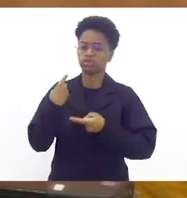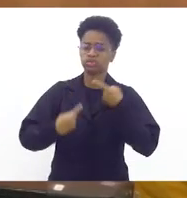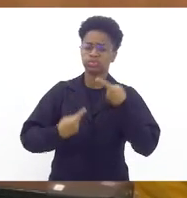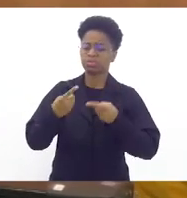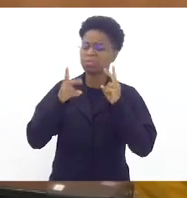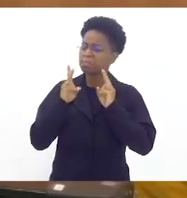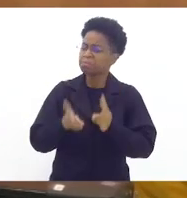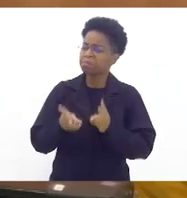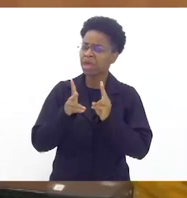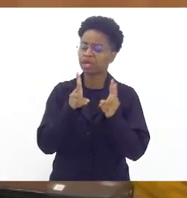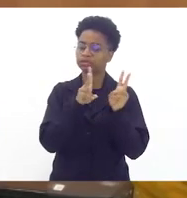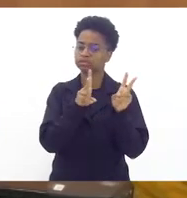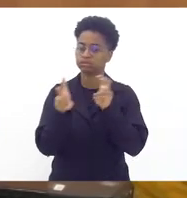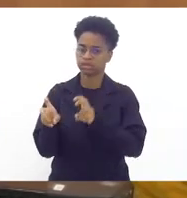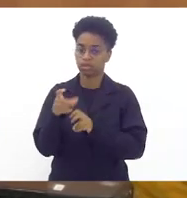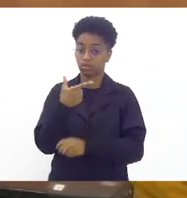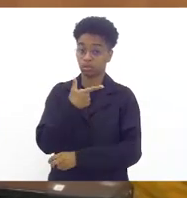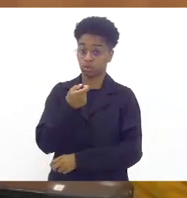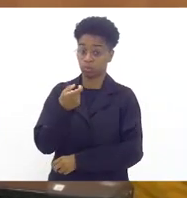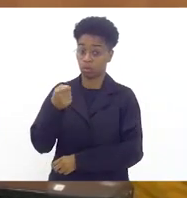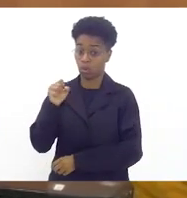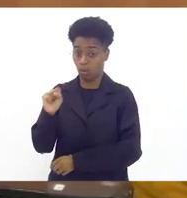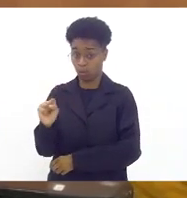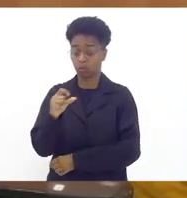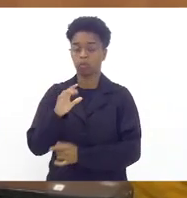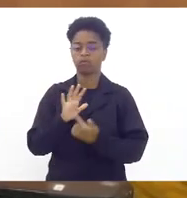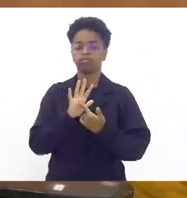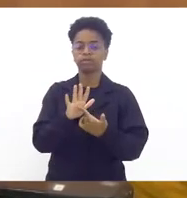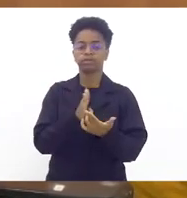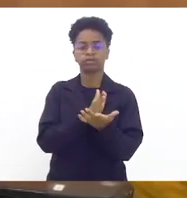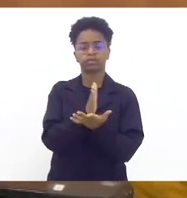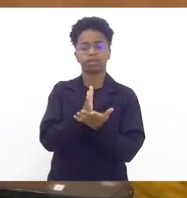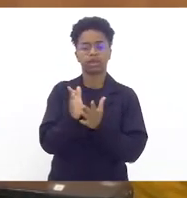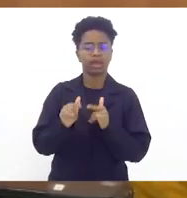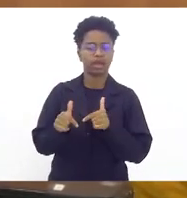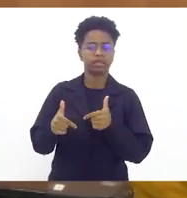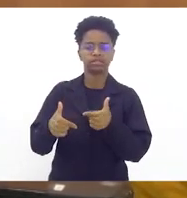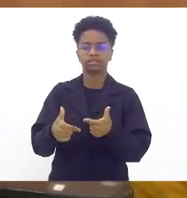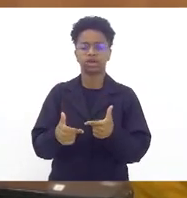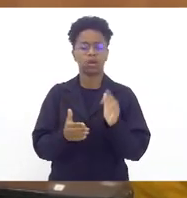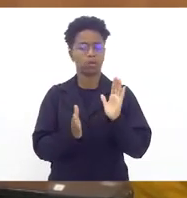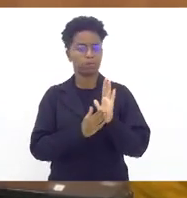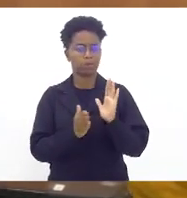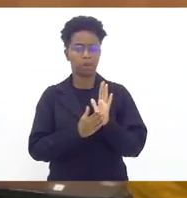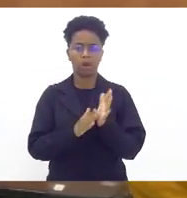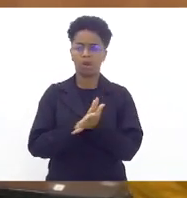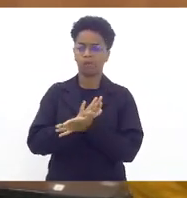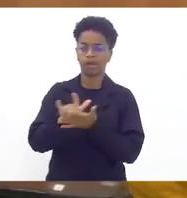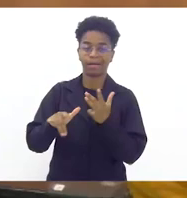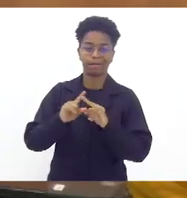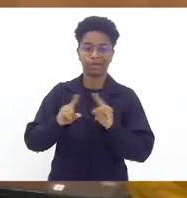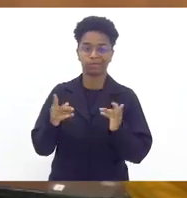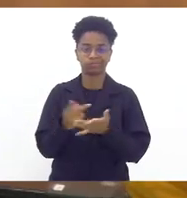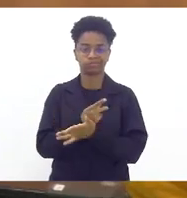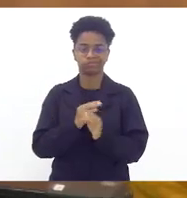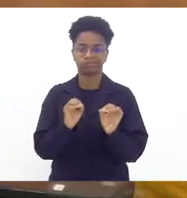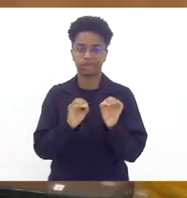E foi apresentado várias ações, iniciativas e propostas. Nada cumprido.